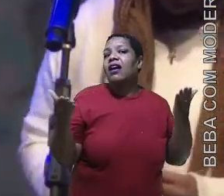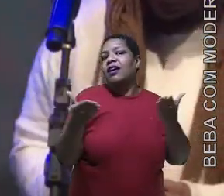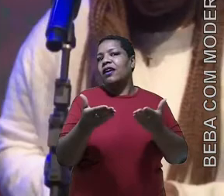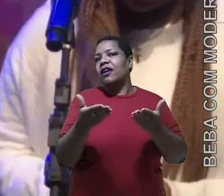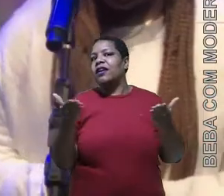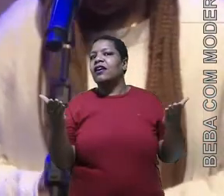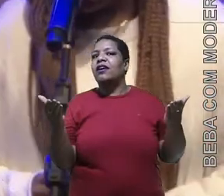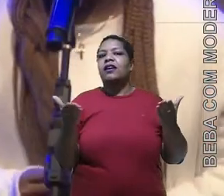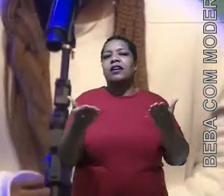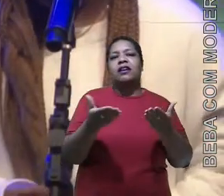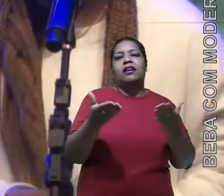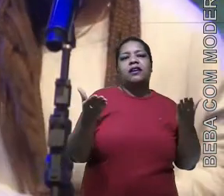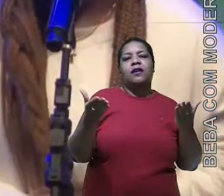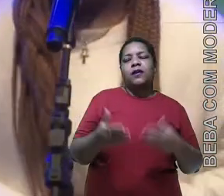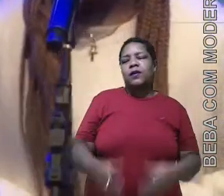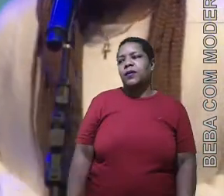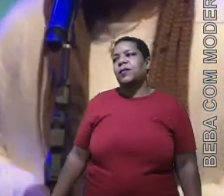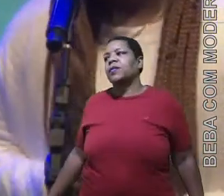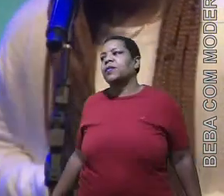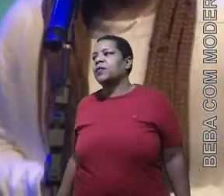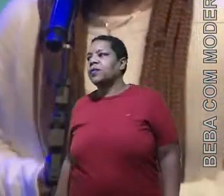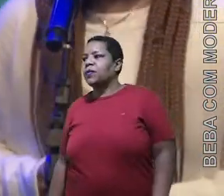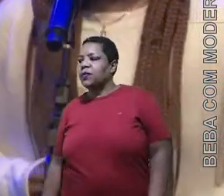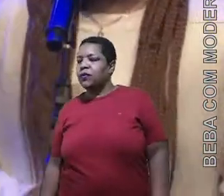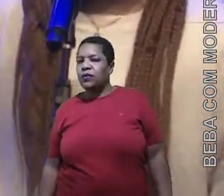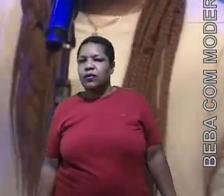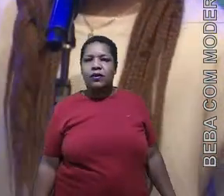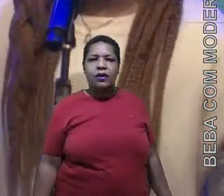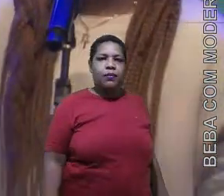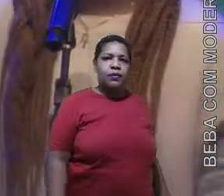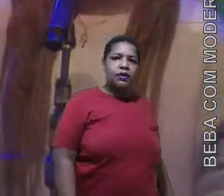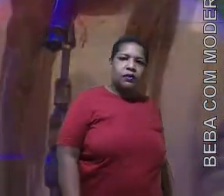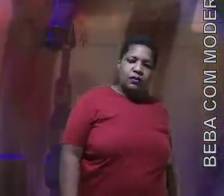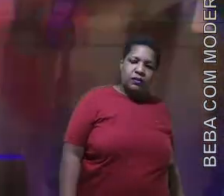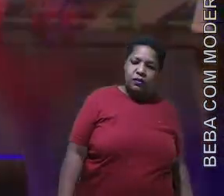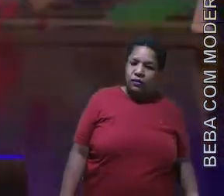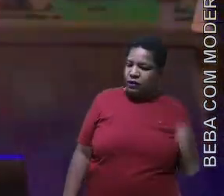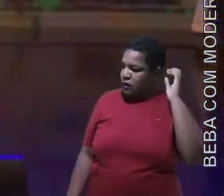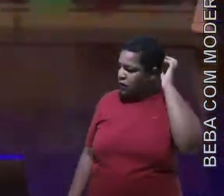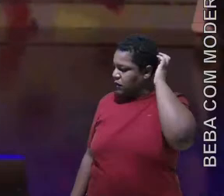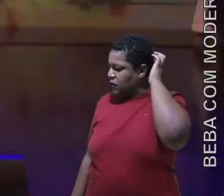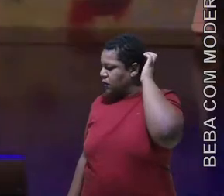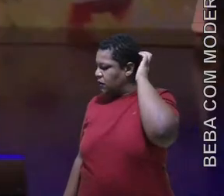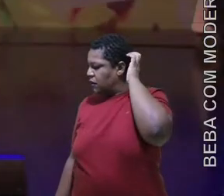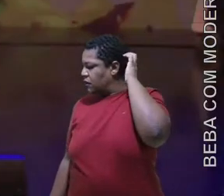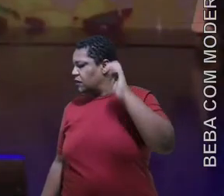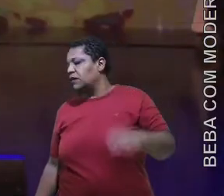E aí E aí E aí